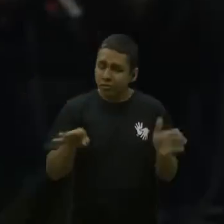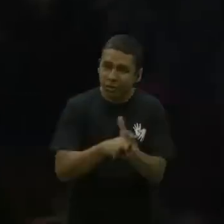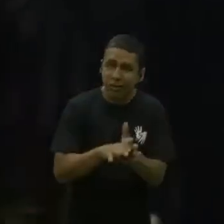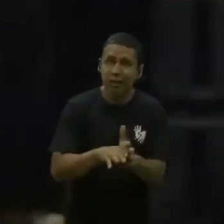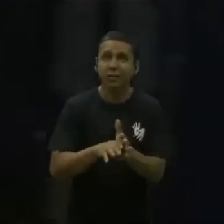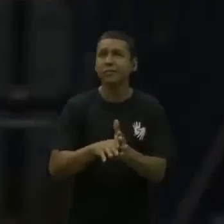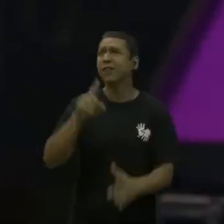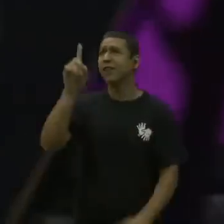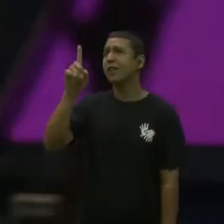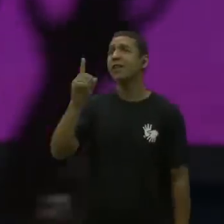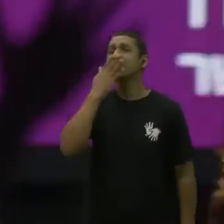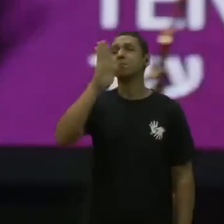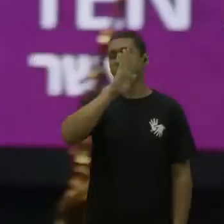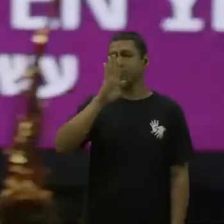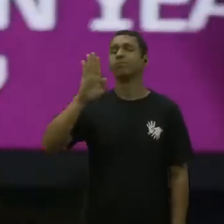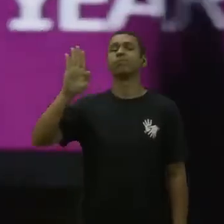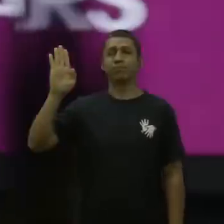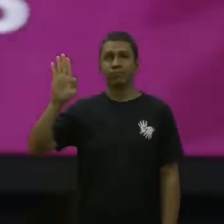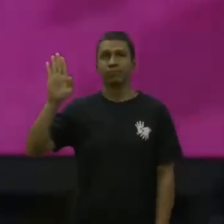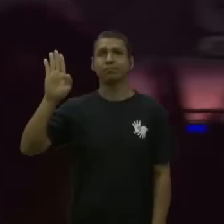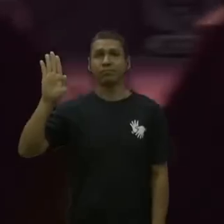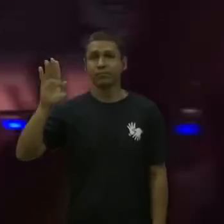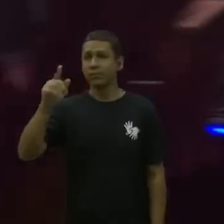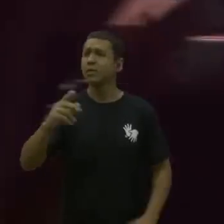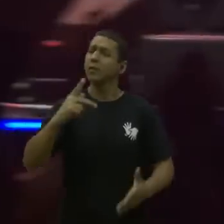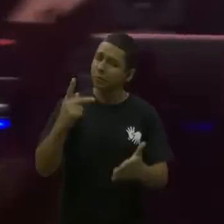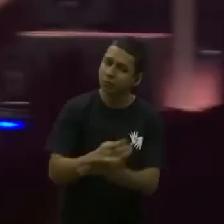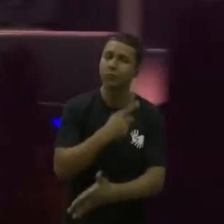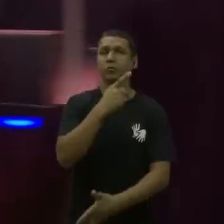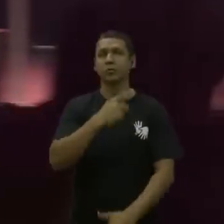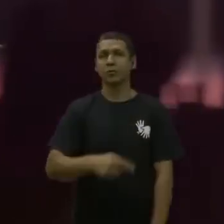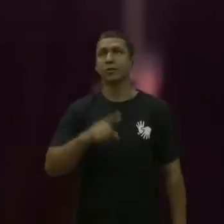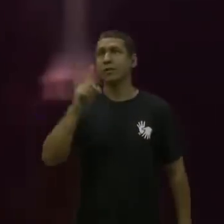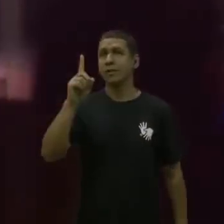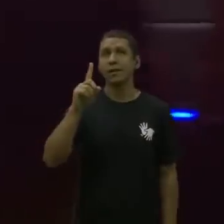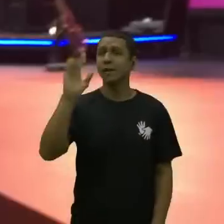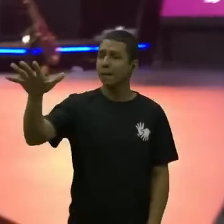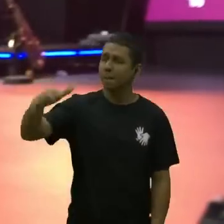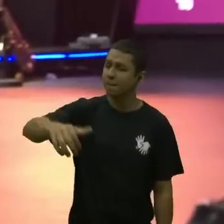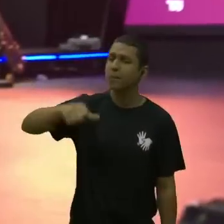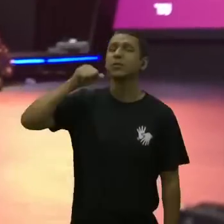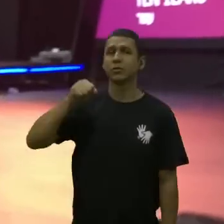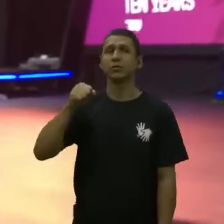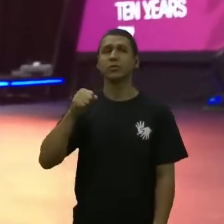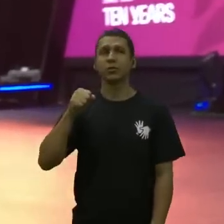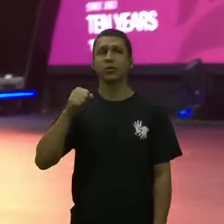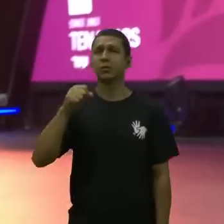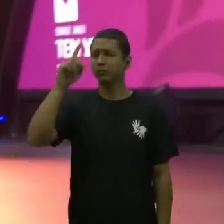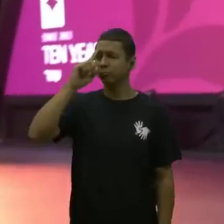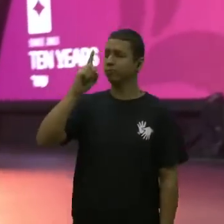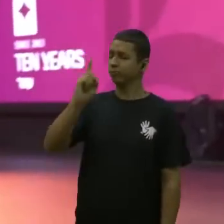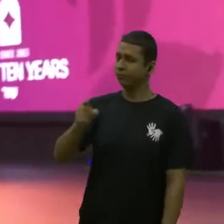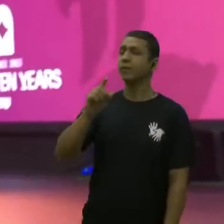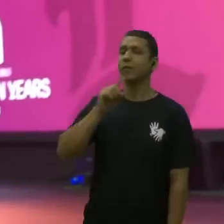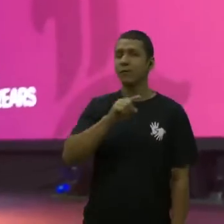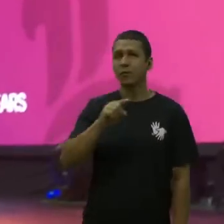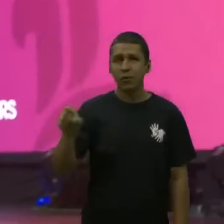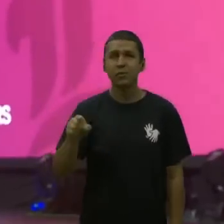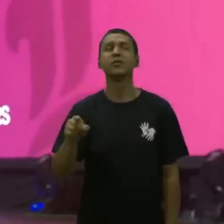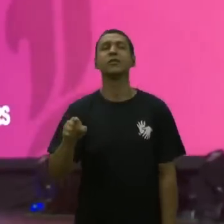Eu te dou a minha palavra. Você vai chegar. Ele está pegando na tua mão e está dizendo: